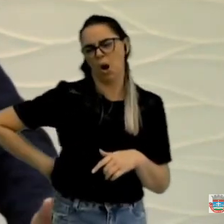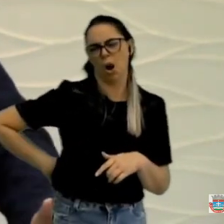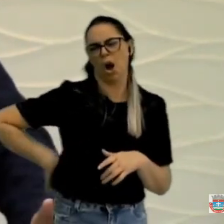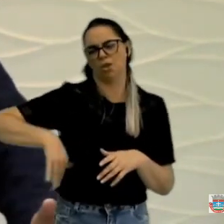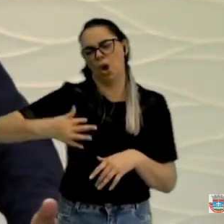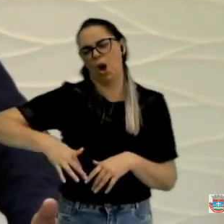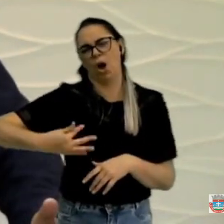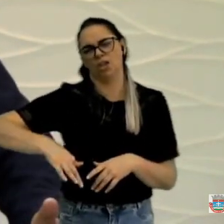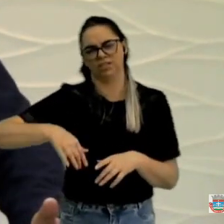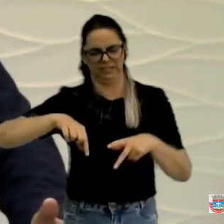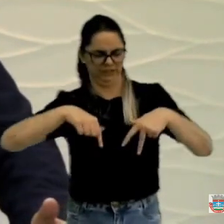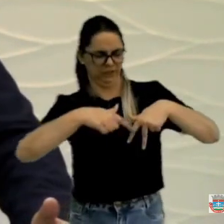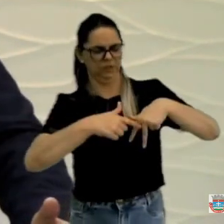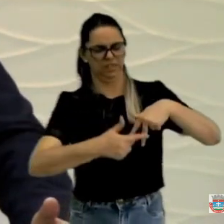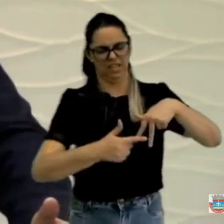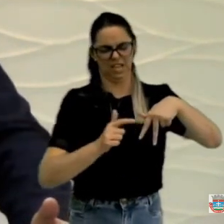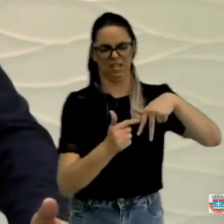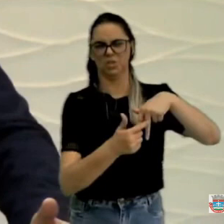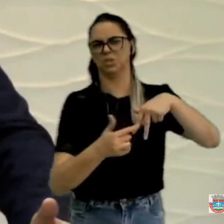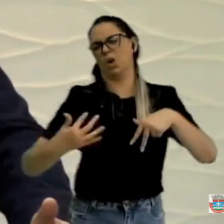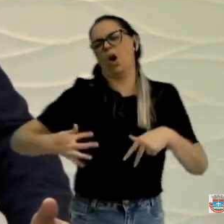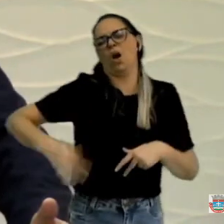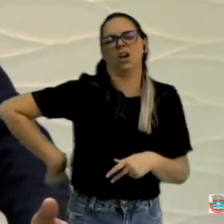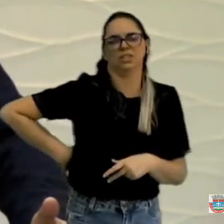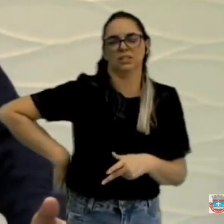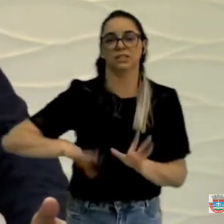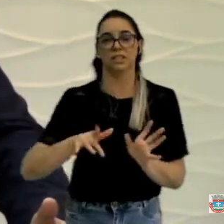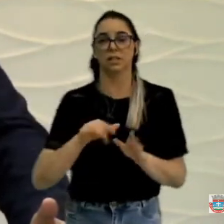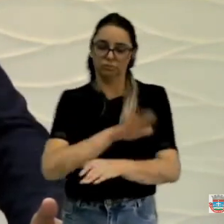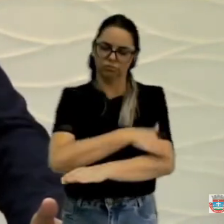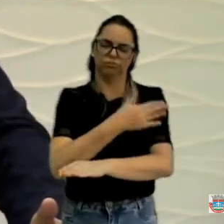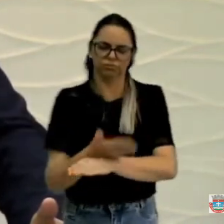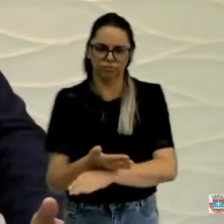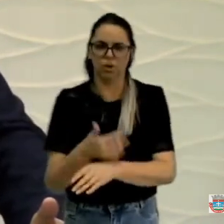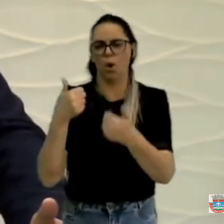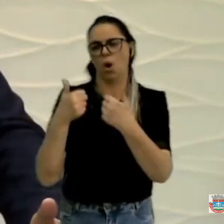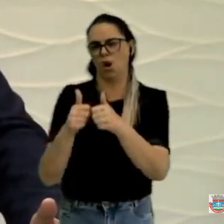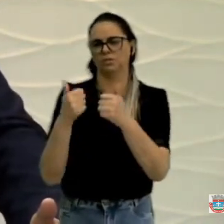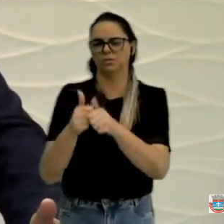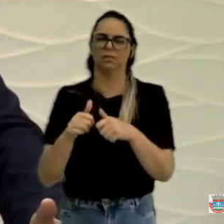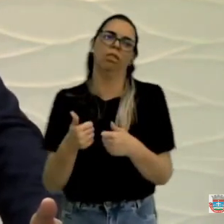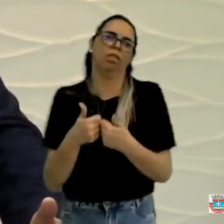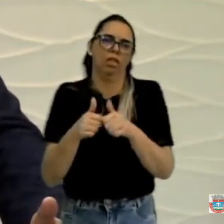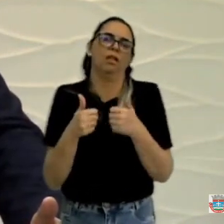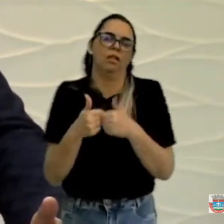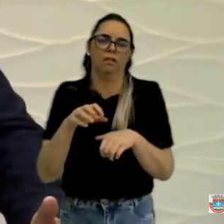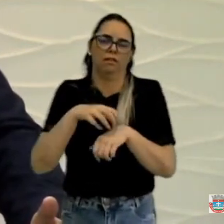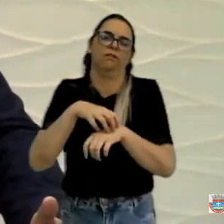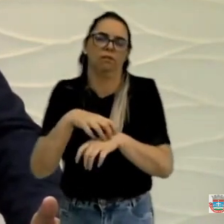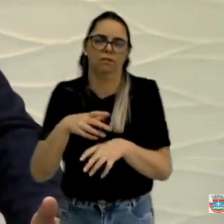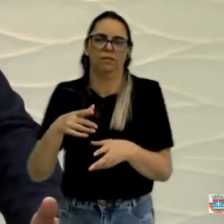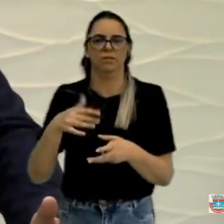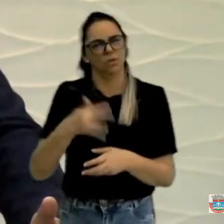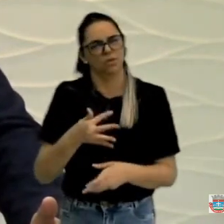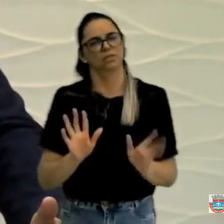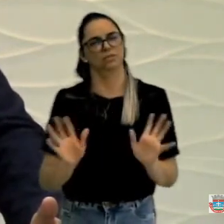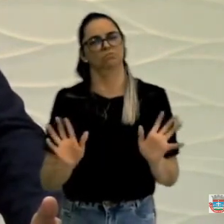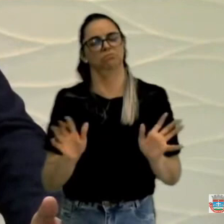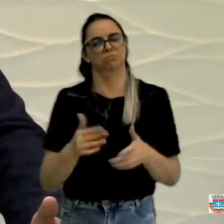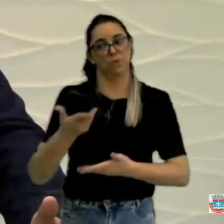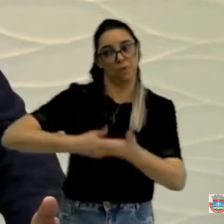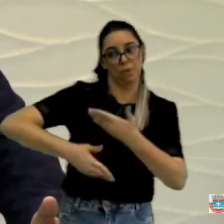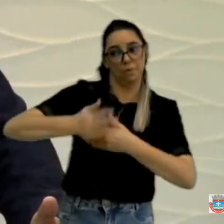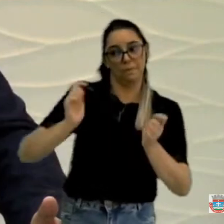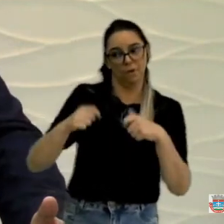ir para Recife, passar lá um dia inteiro dentro de um ônibus, levando catabi, como se diz, para poder ter um atendimento com